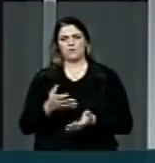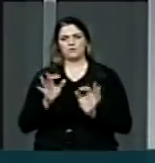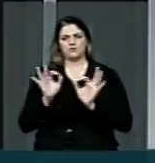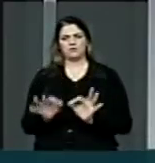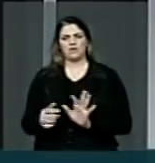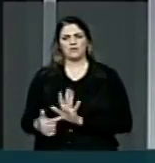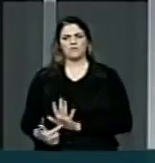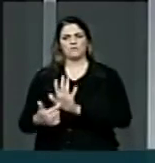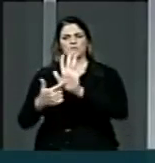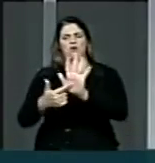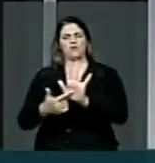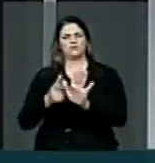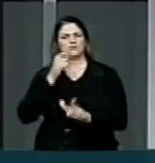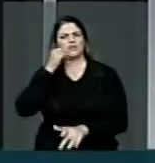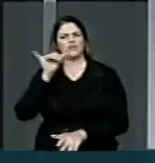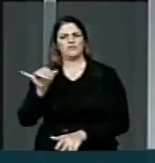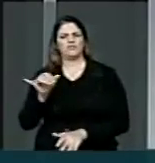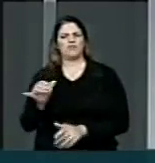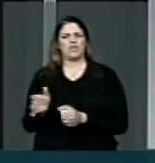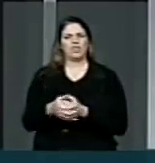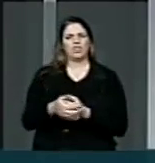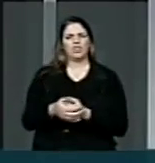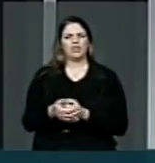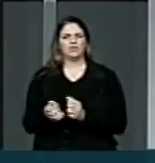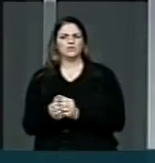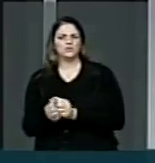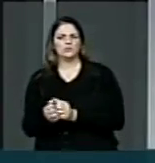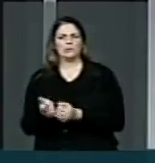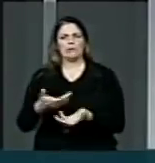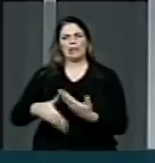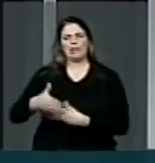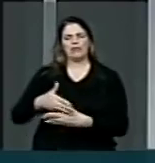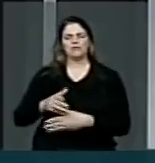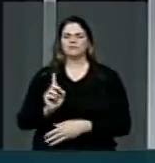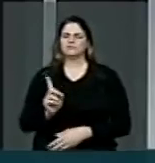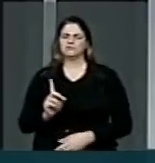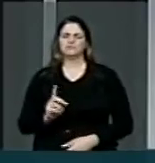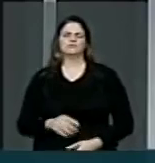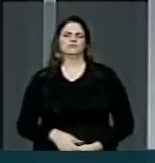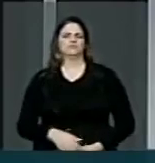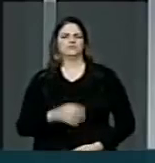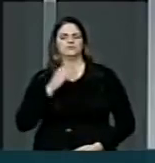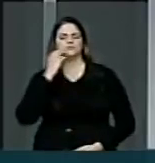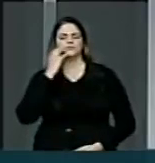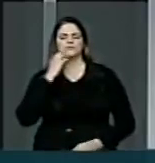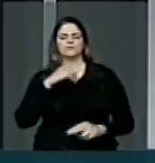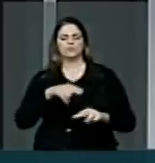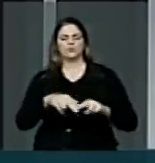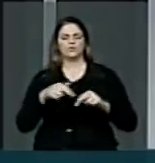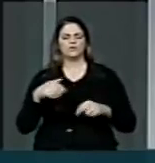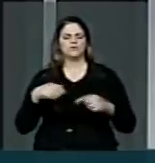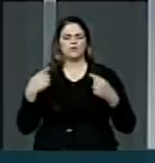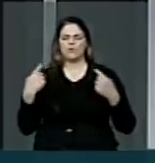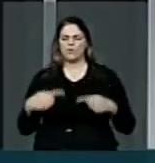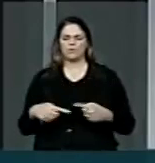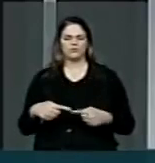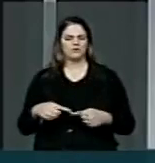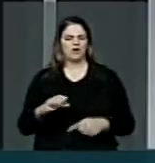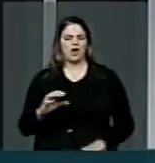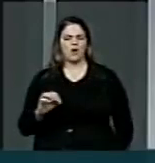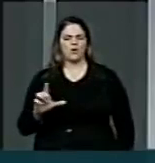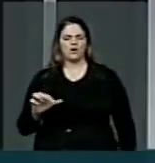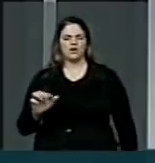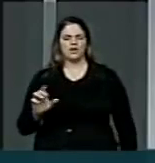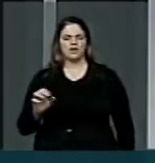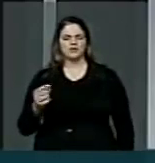que representa este partido nas eleições. Por isso eu sou totalmente contra as